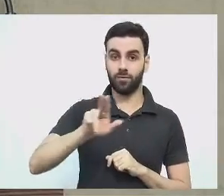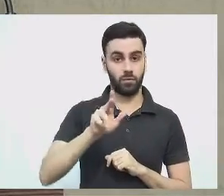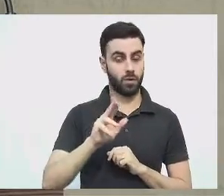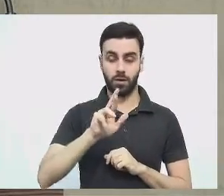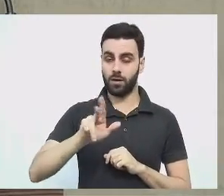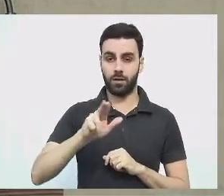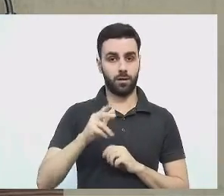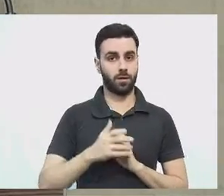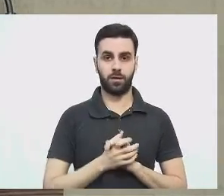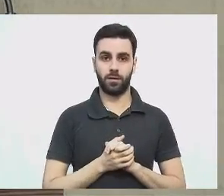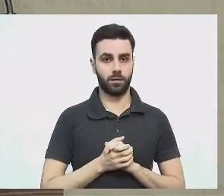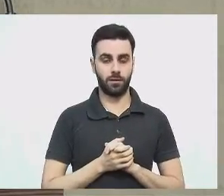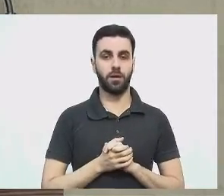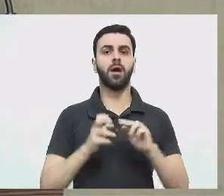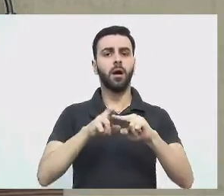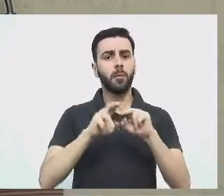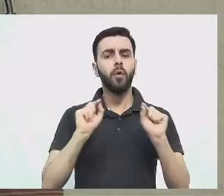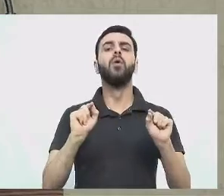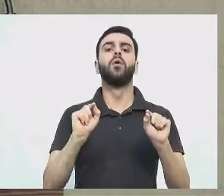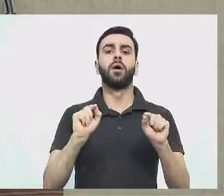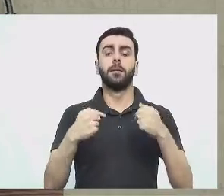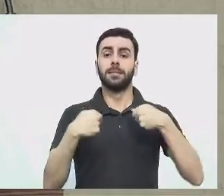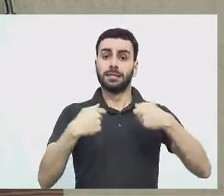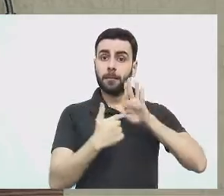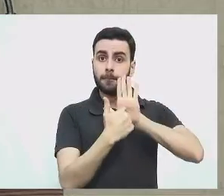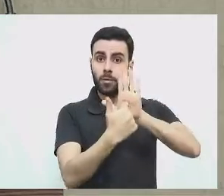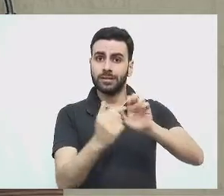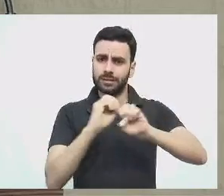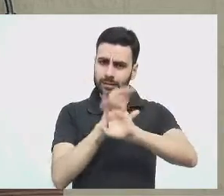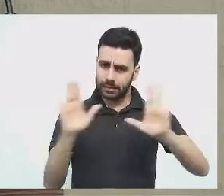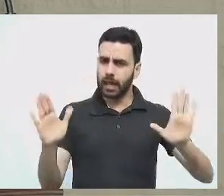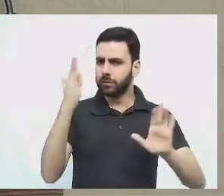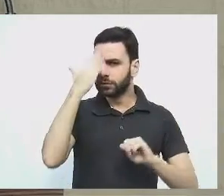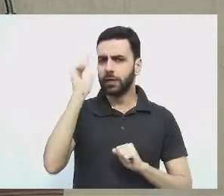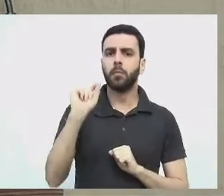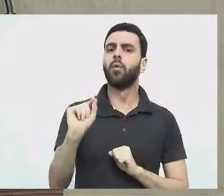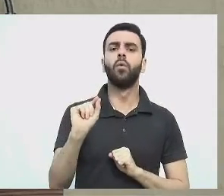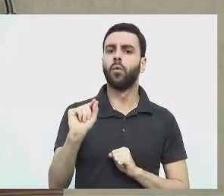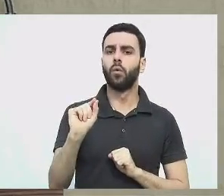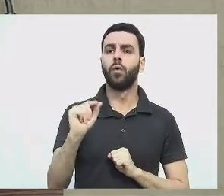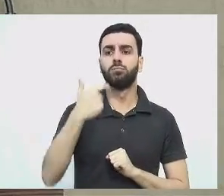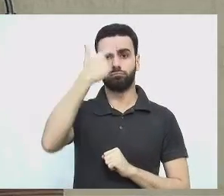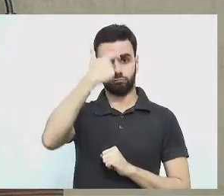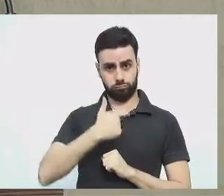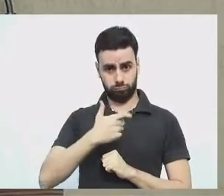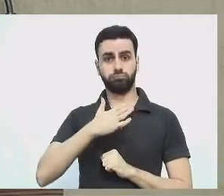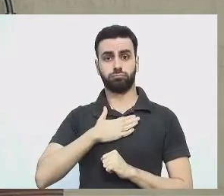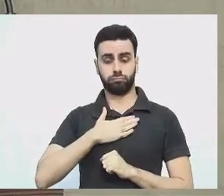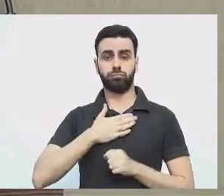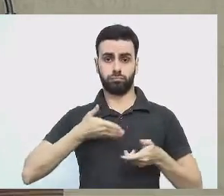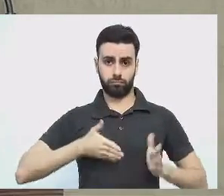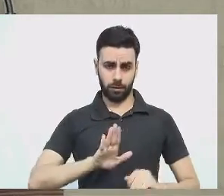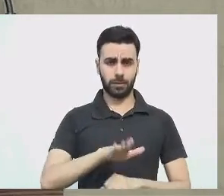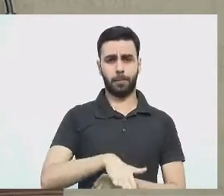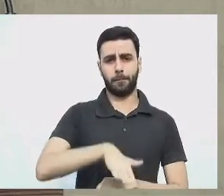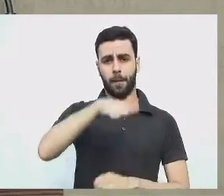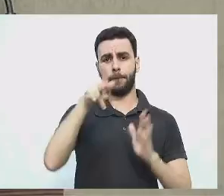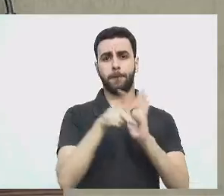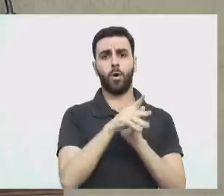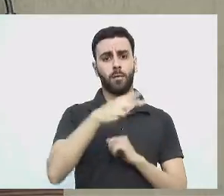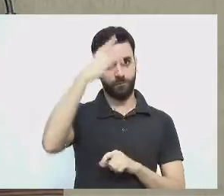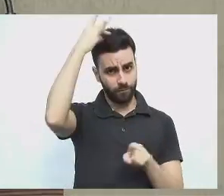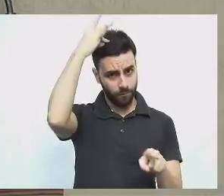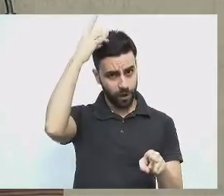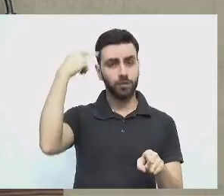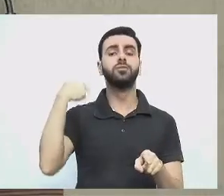presidente, 1 minuto. Então, é mostrar só uma coisa, que eu sou nascido e criado no bairro de Fátima,